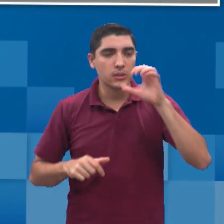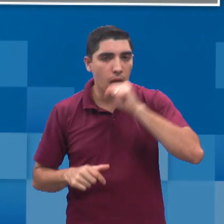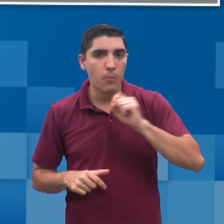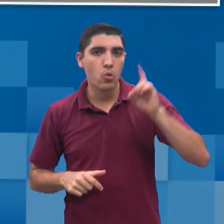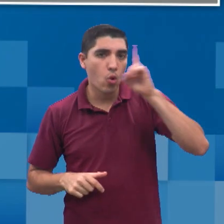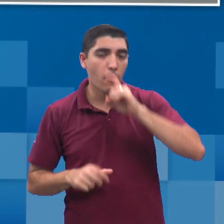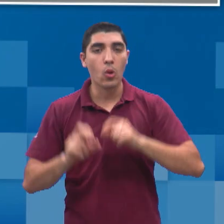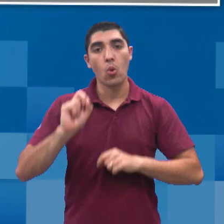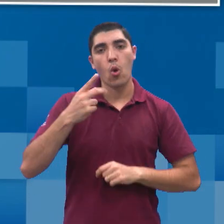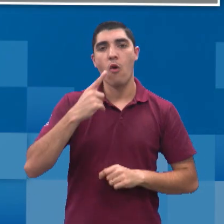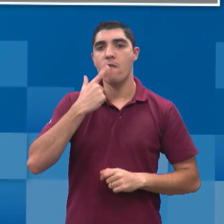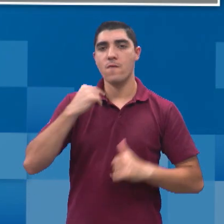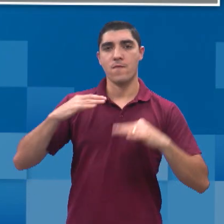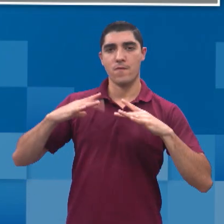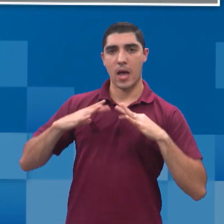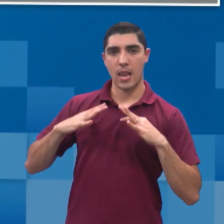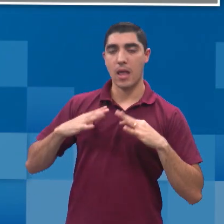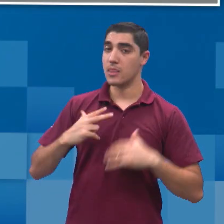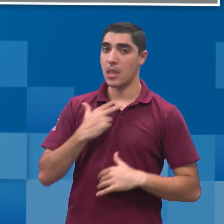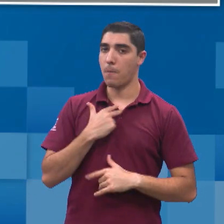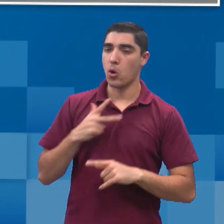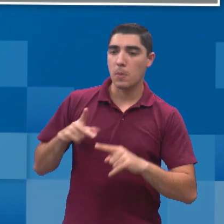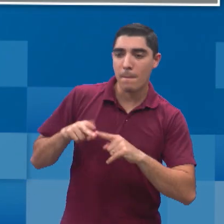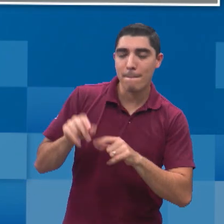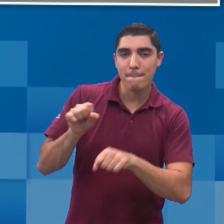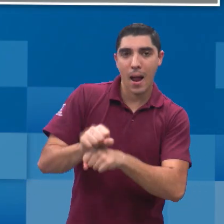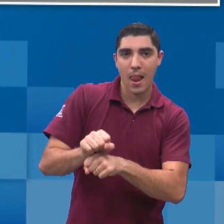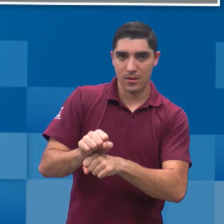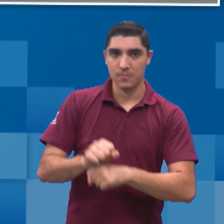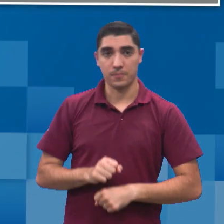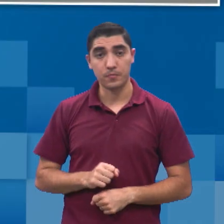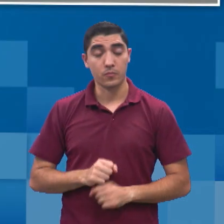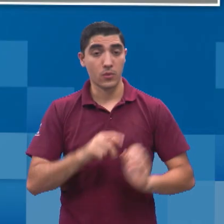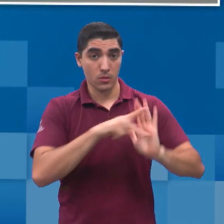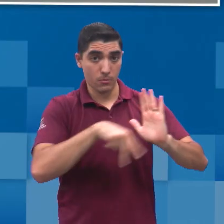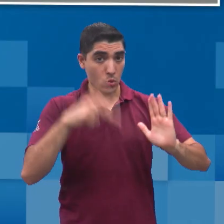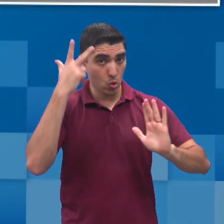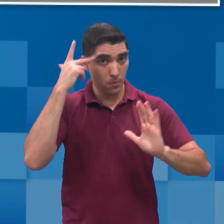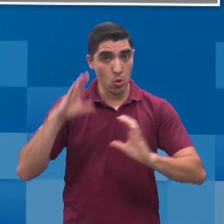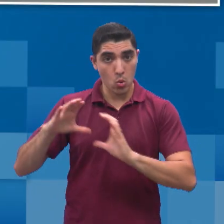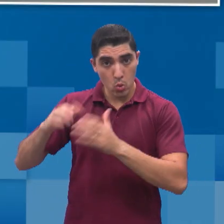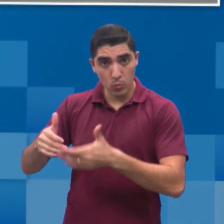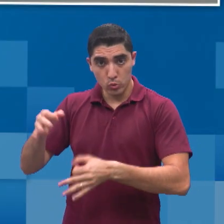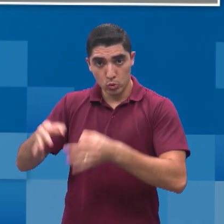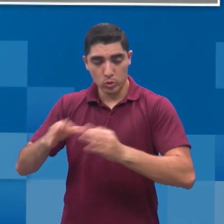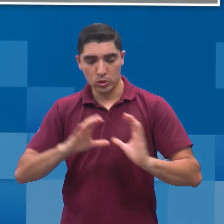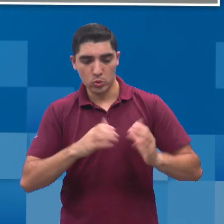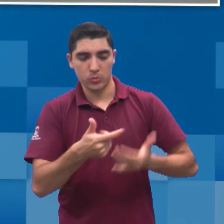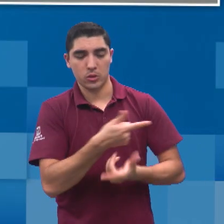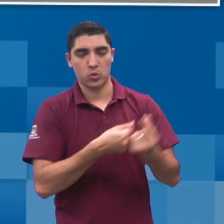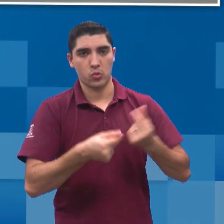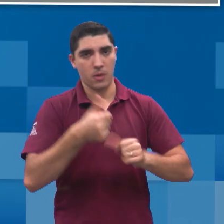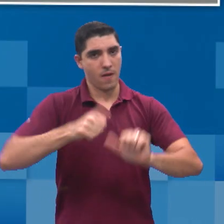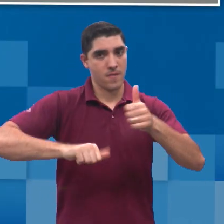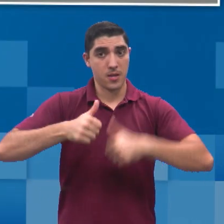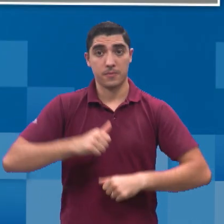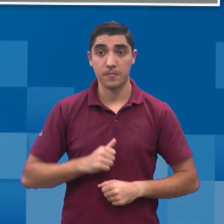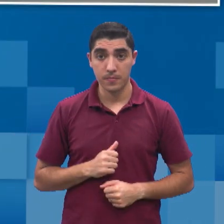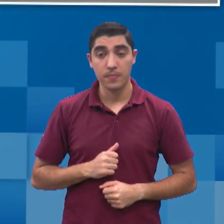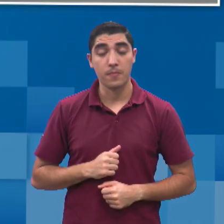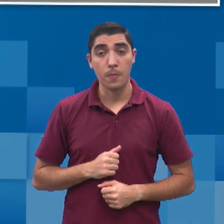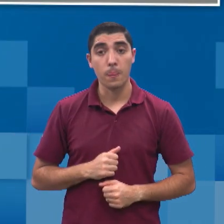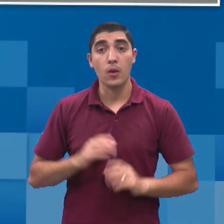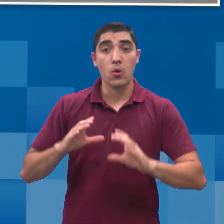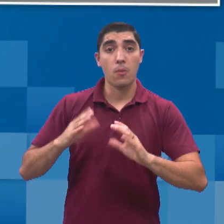feriado. O rito é ordinário, Comissões de Justiça e Economia. Processo número